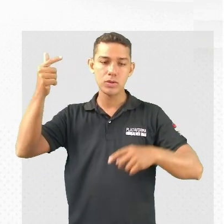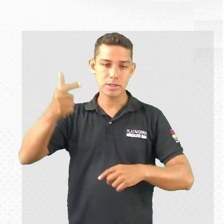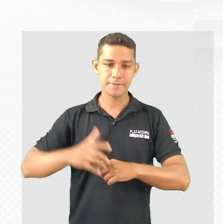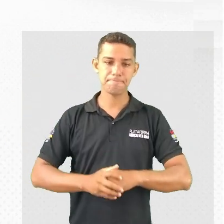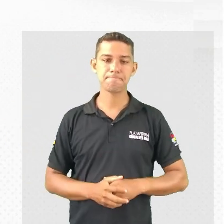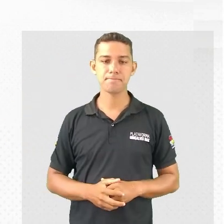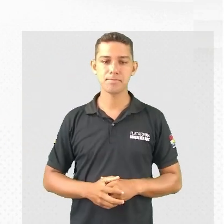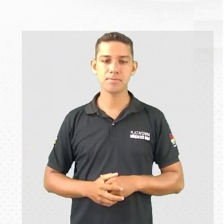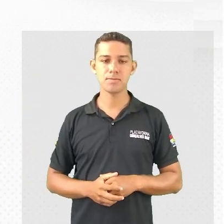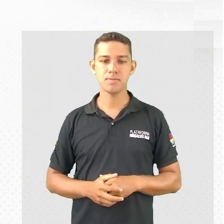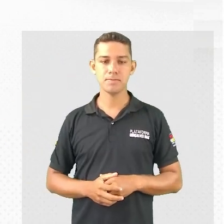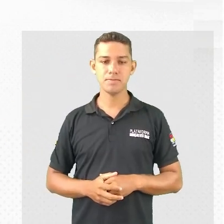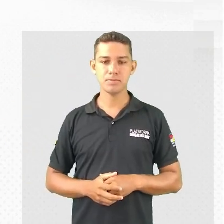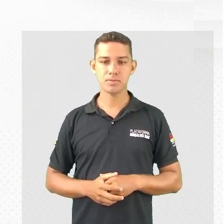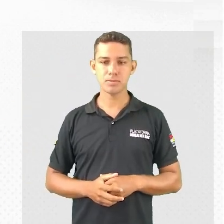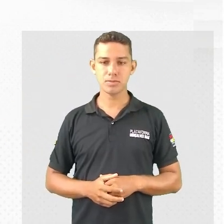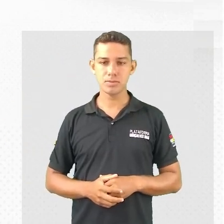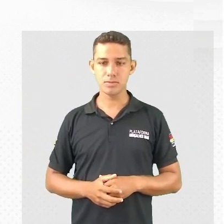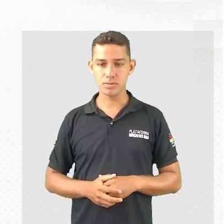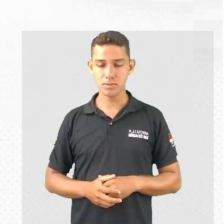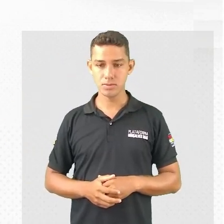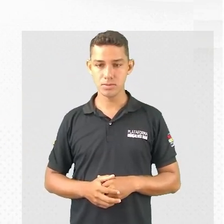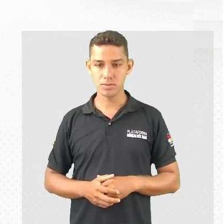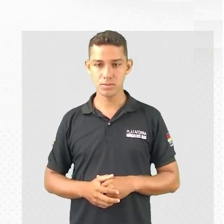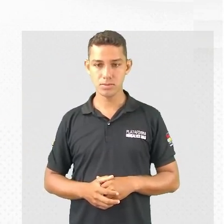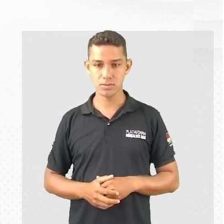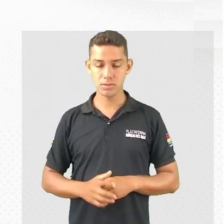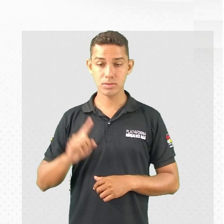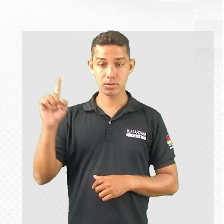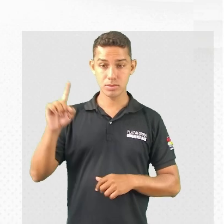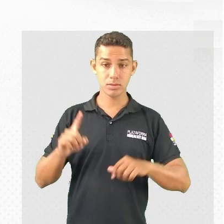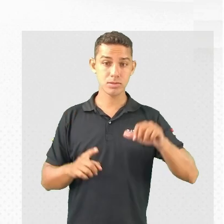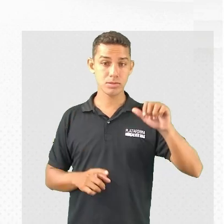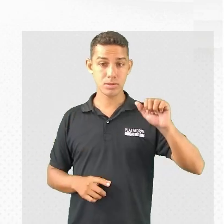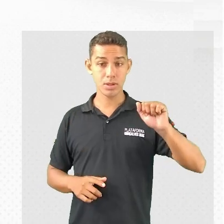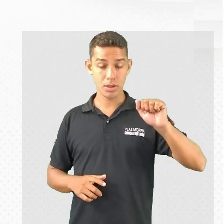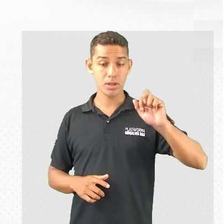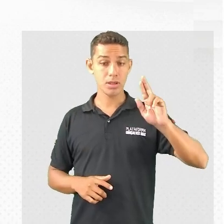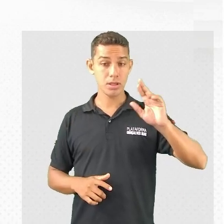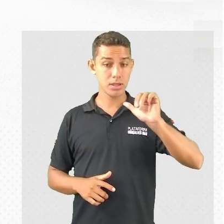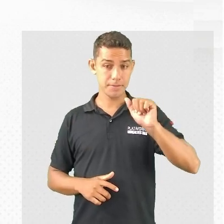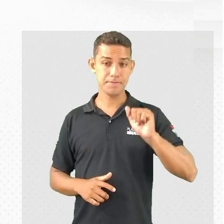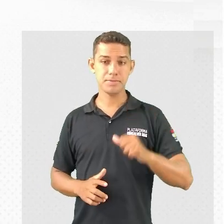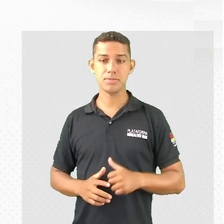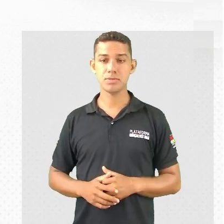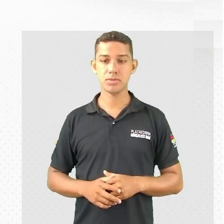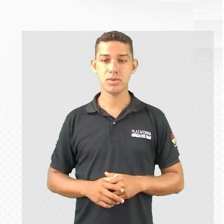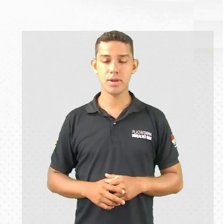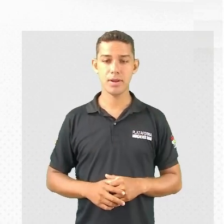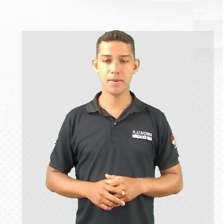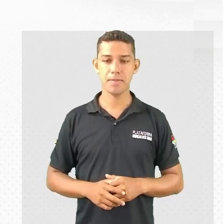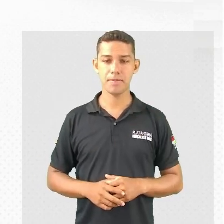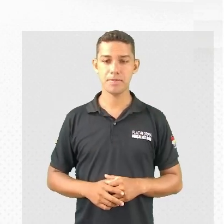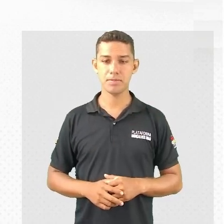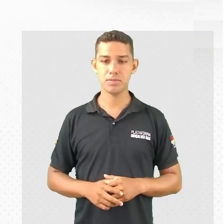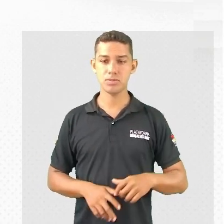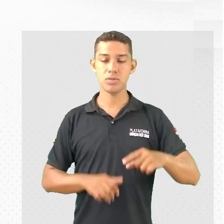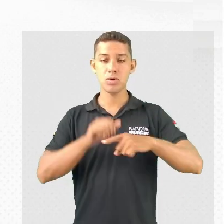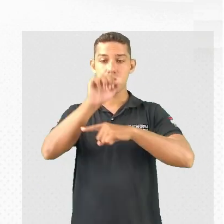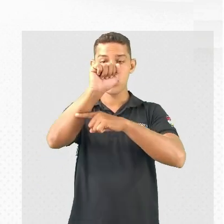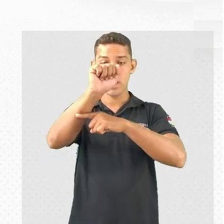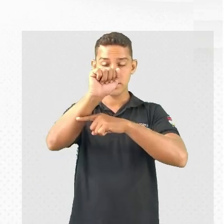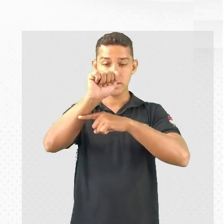a fórmula da área da escala usando área é o Azinho sobre o